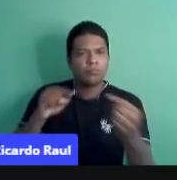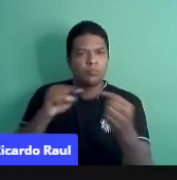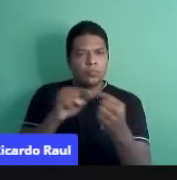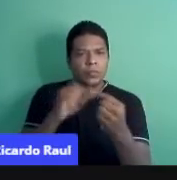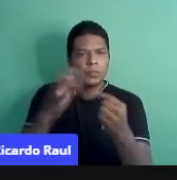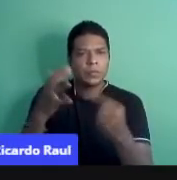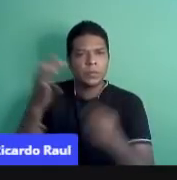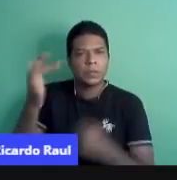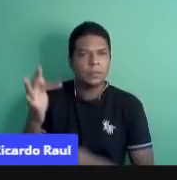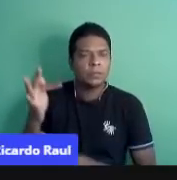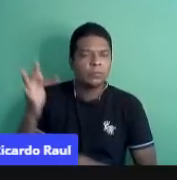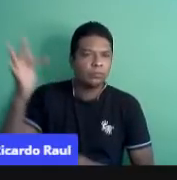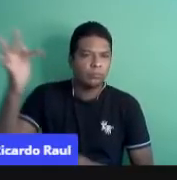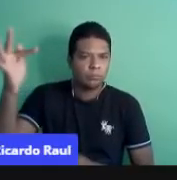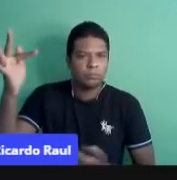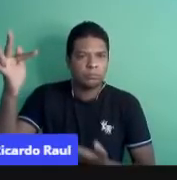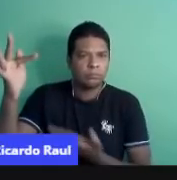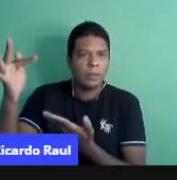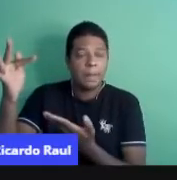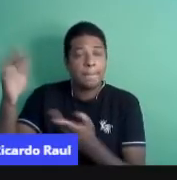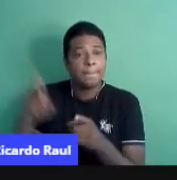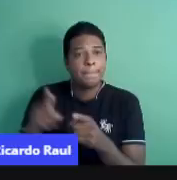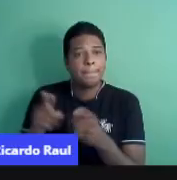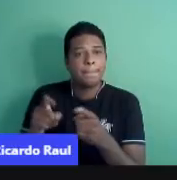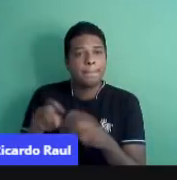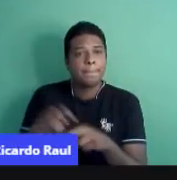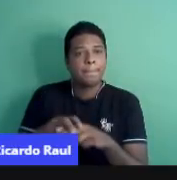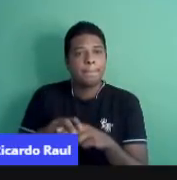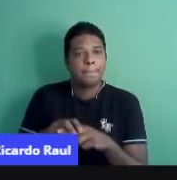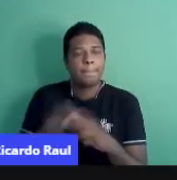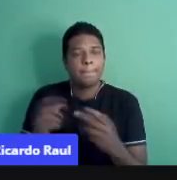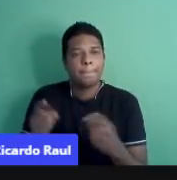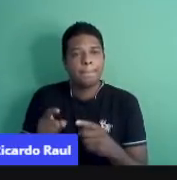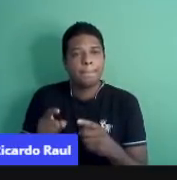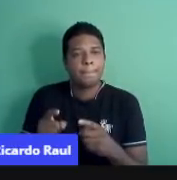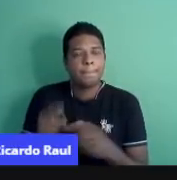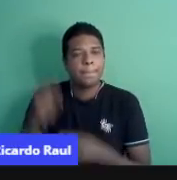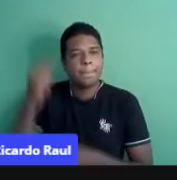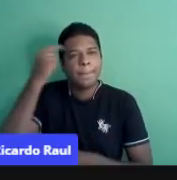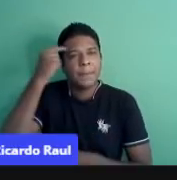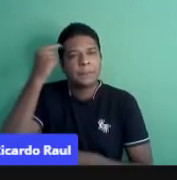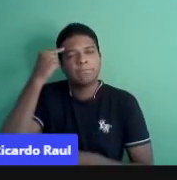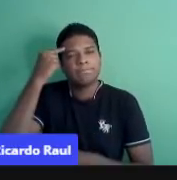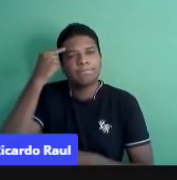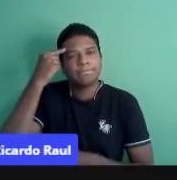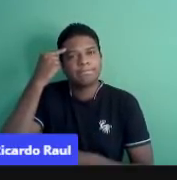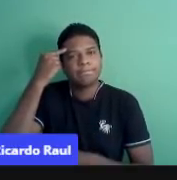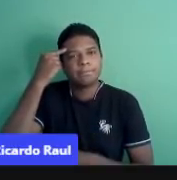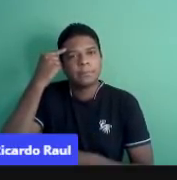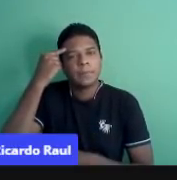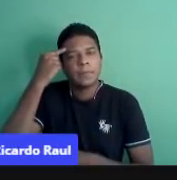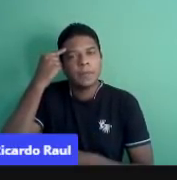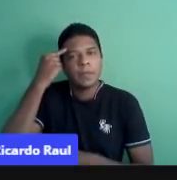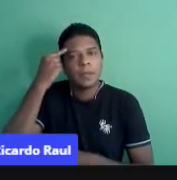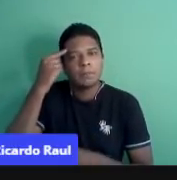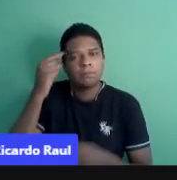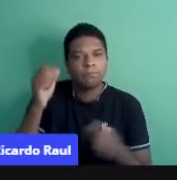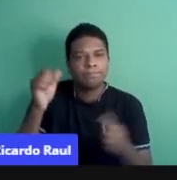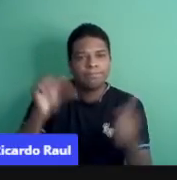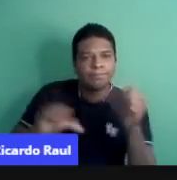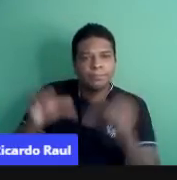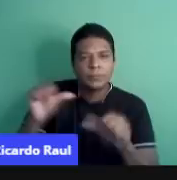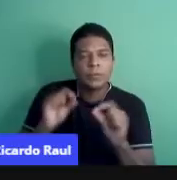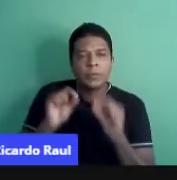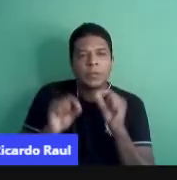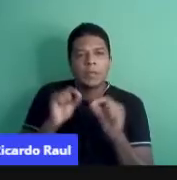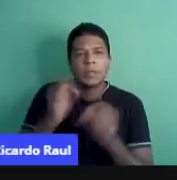alcançar. Porém, precisamos pensar e avaliar o que aquela